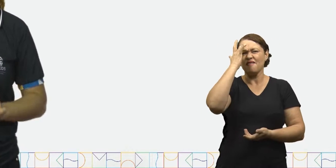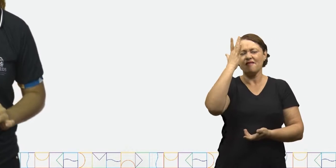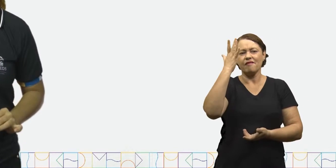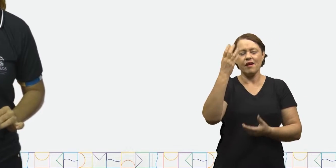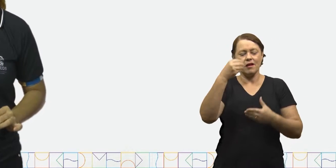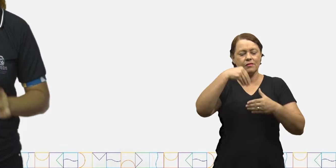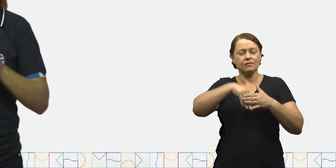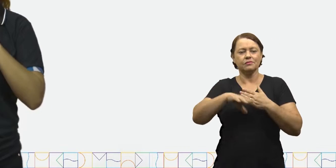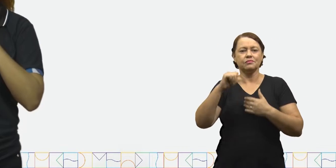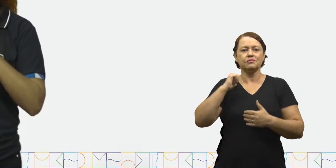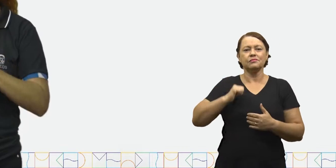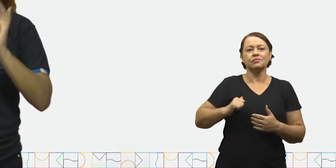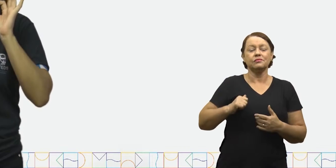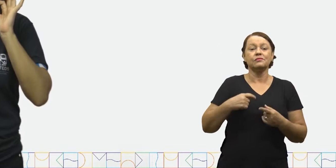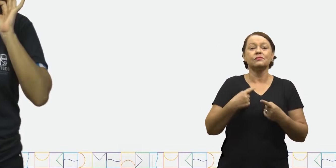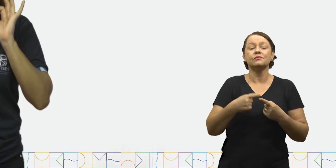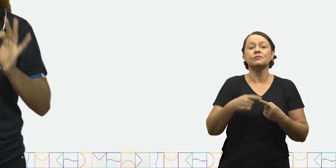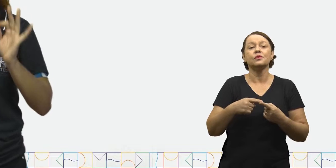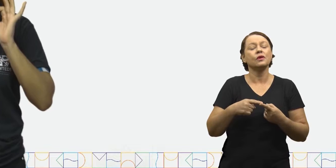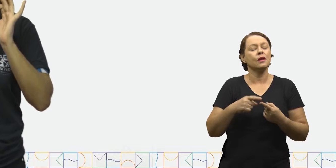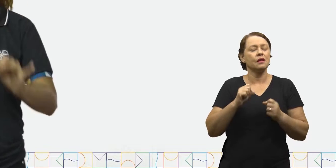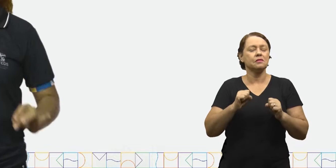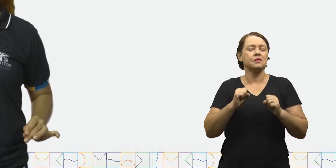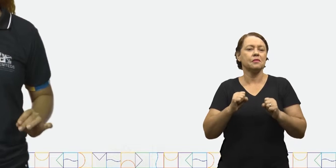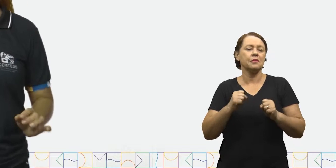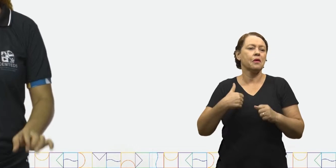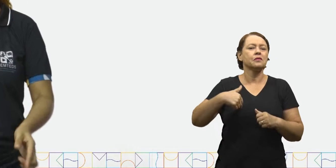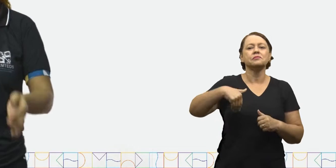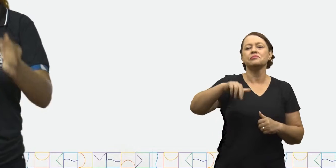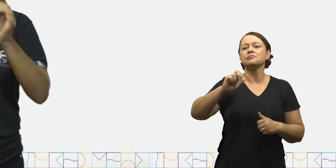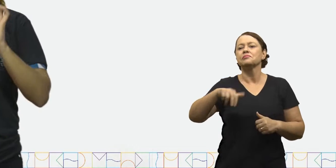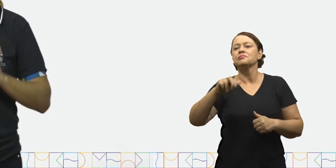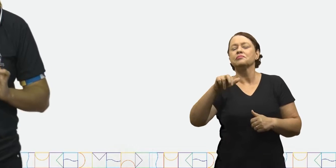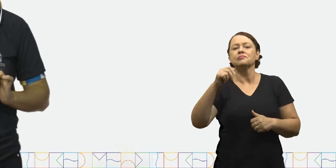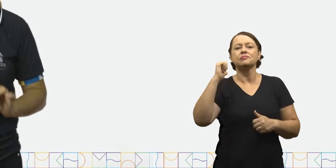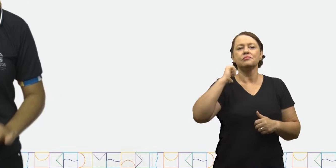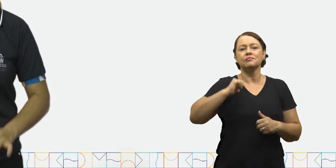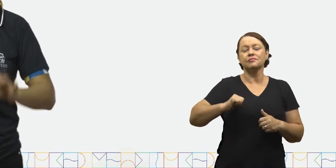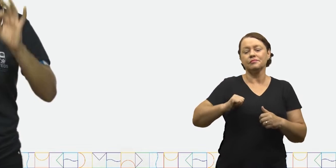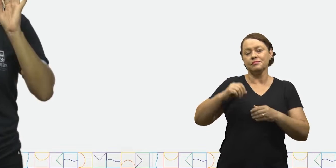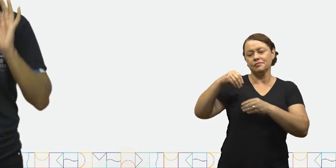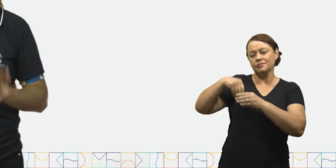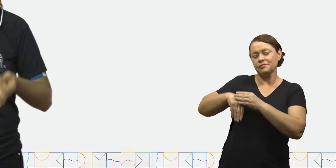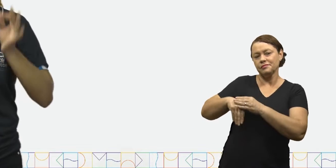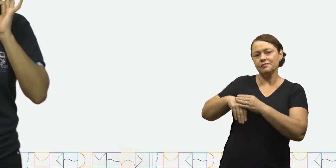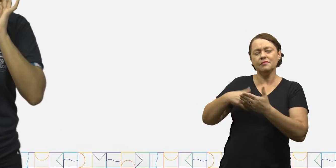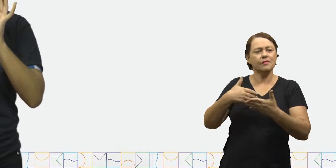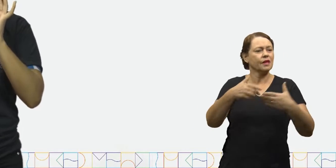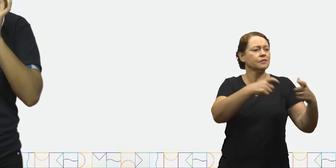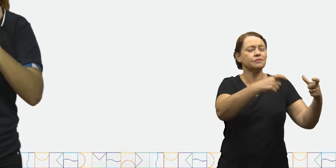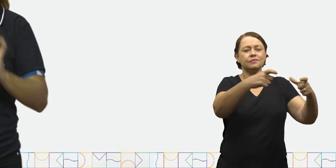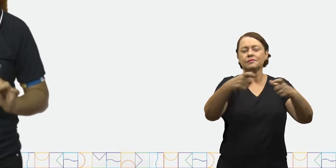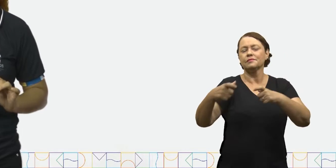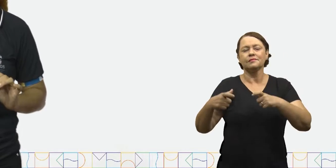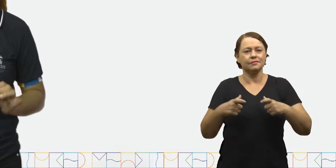se carregar, pois é portátil. As pessoas levam ela